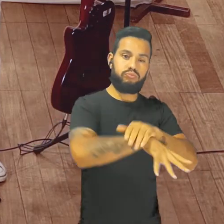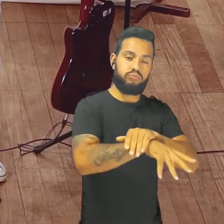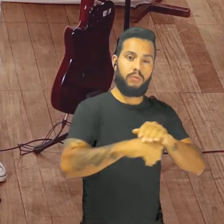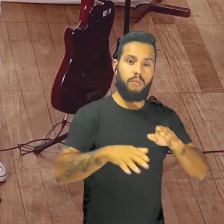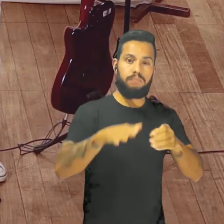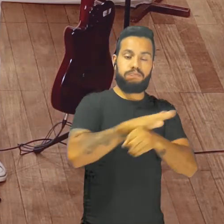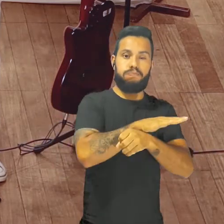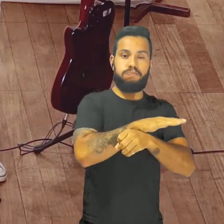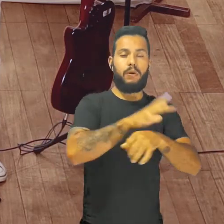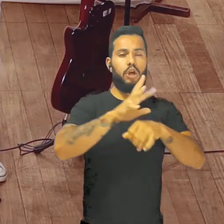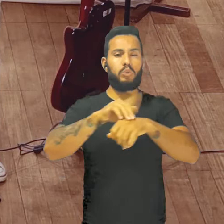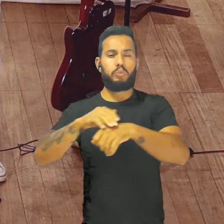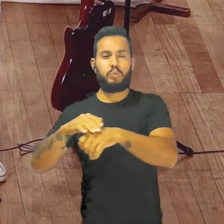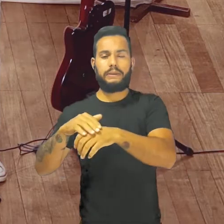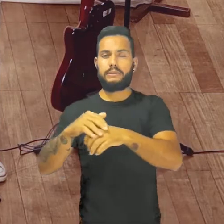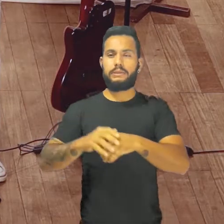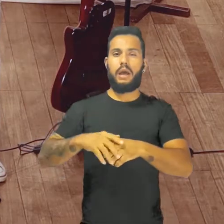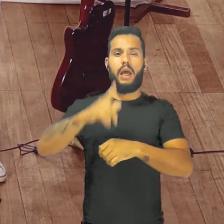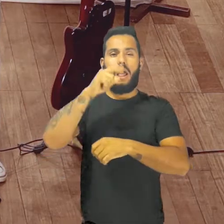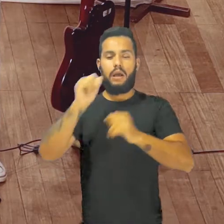o fim.